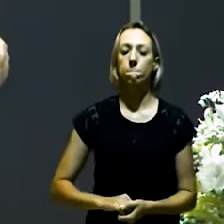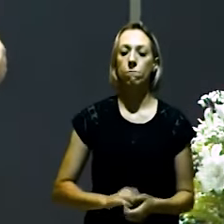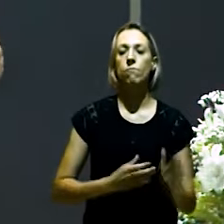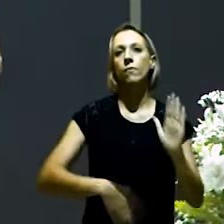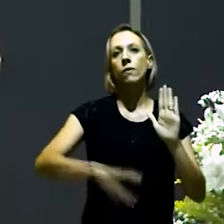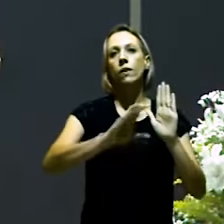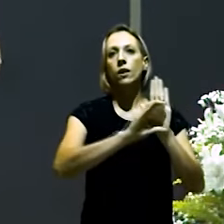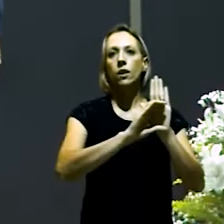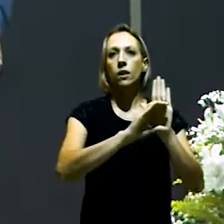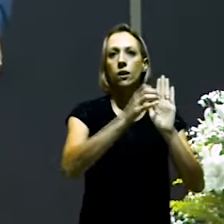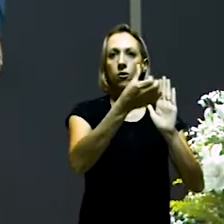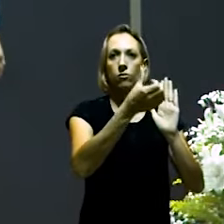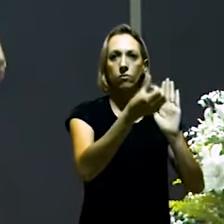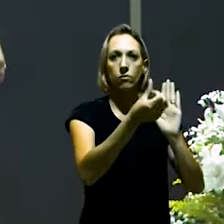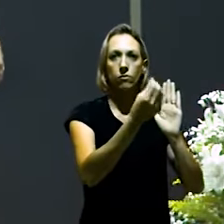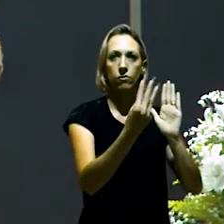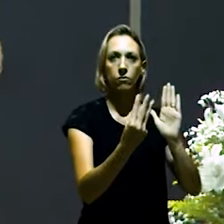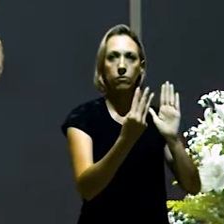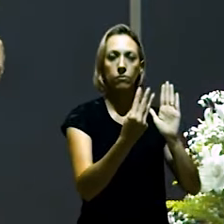capítulo 63 do seu livro: